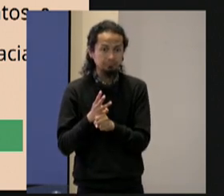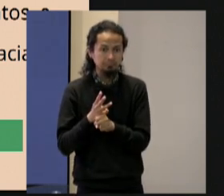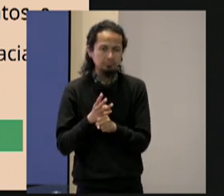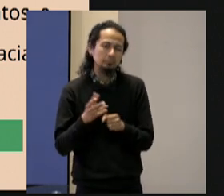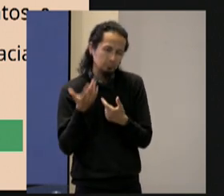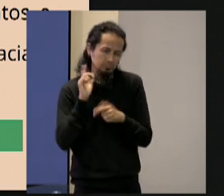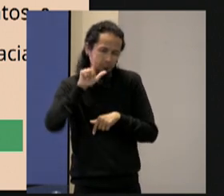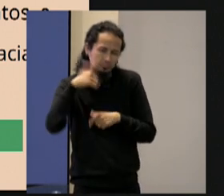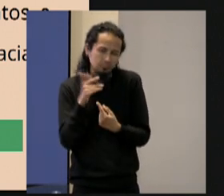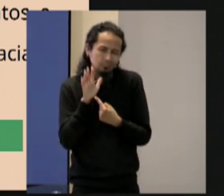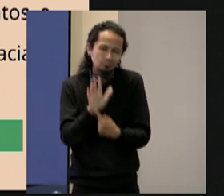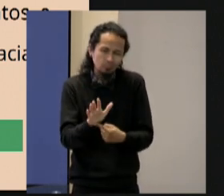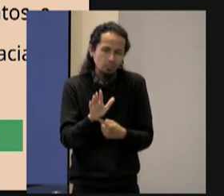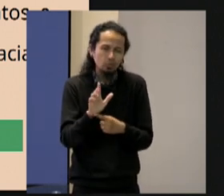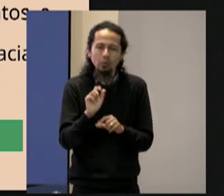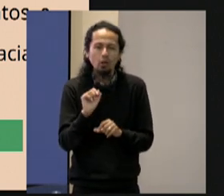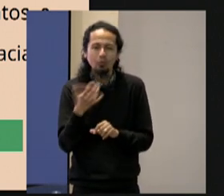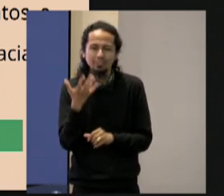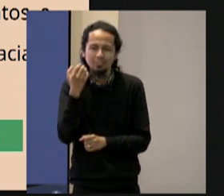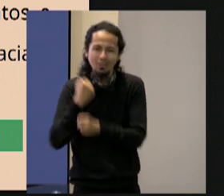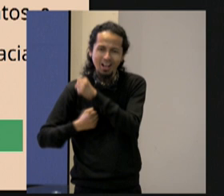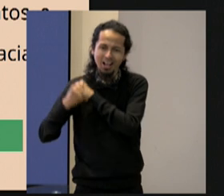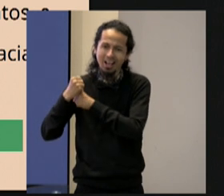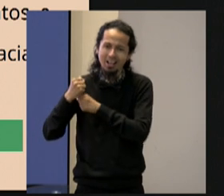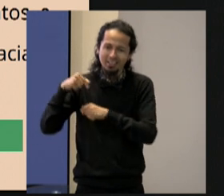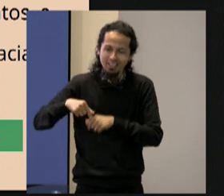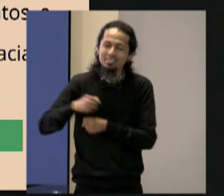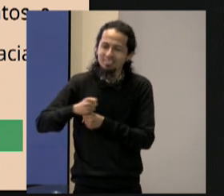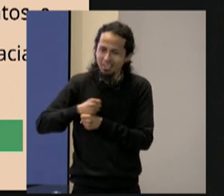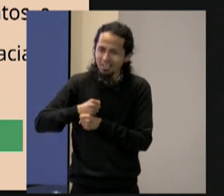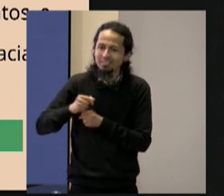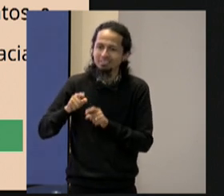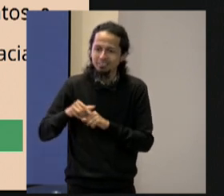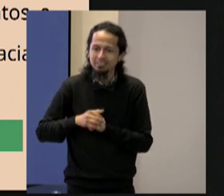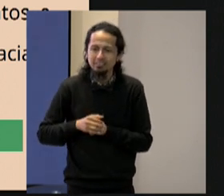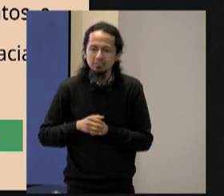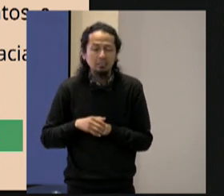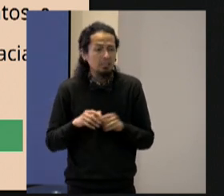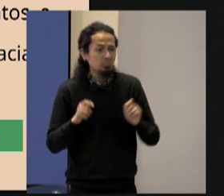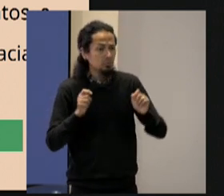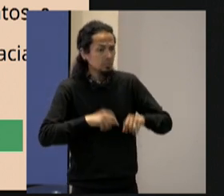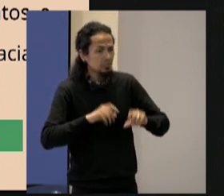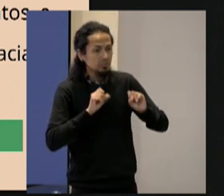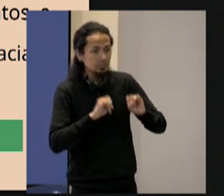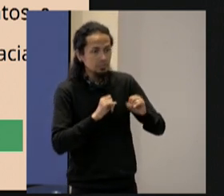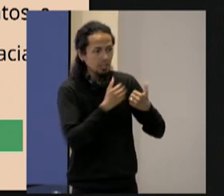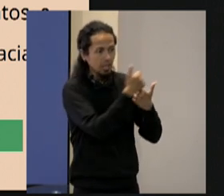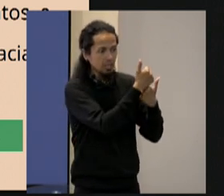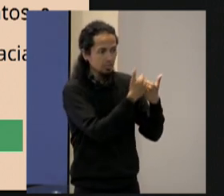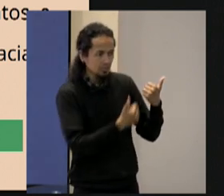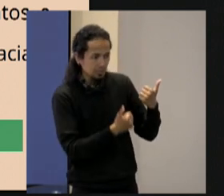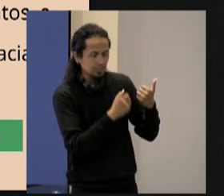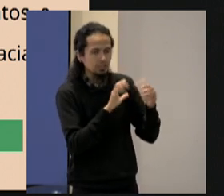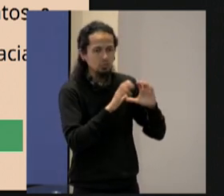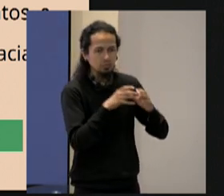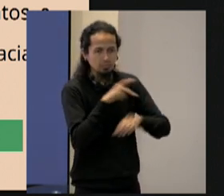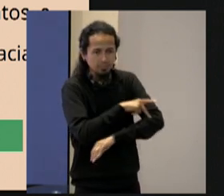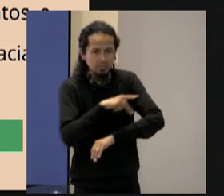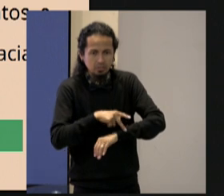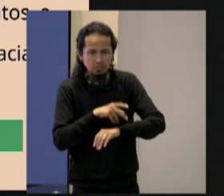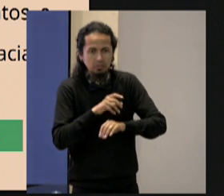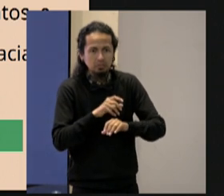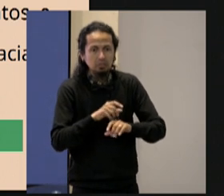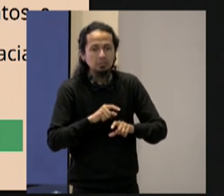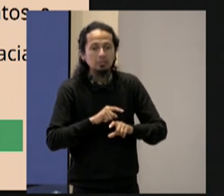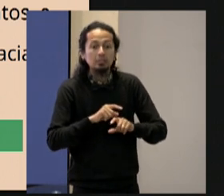ano de 2024, seria impossível se a direção da escola não tivesse, a direção da escola e a equipe pedagógica não tivesse